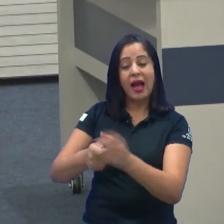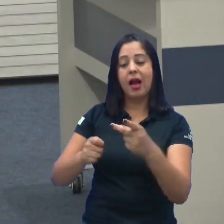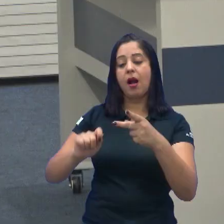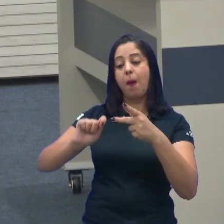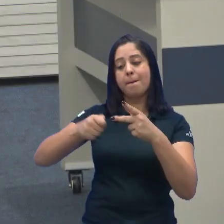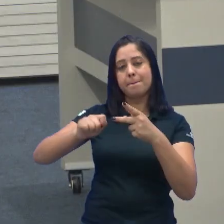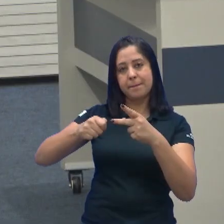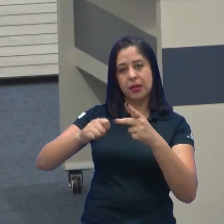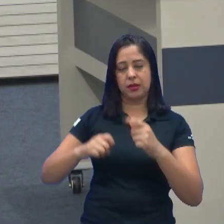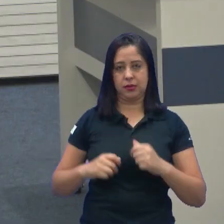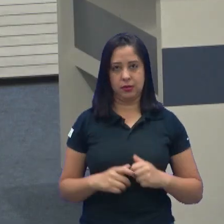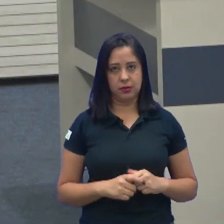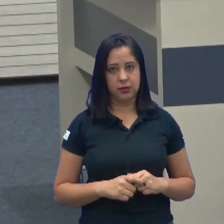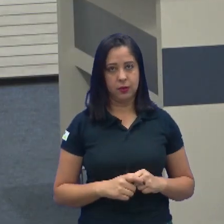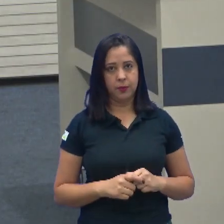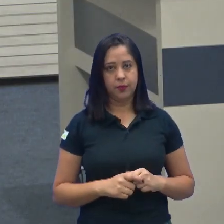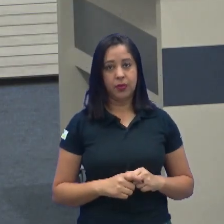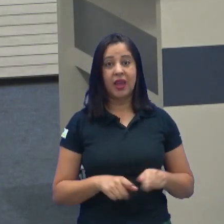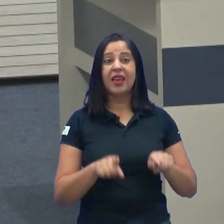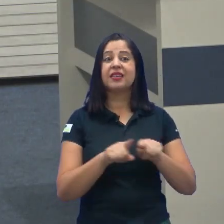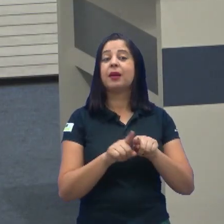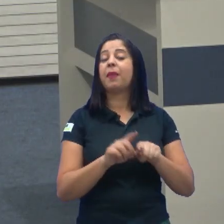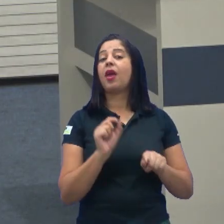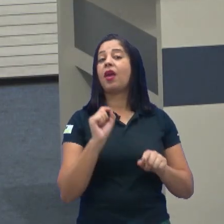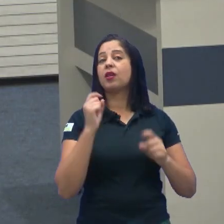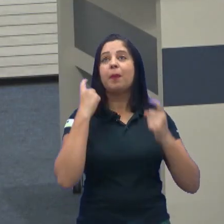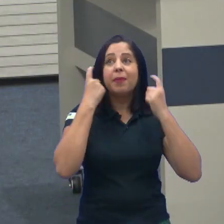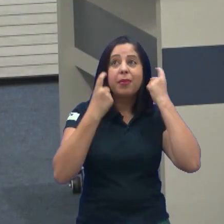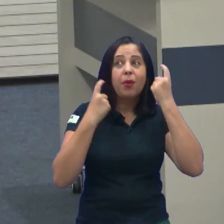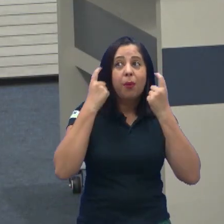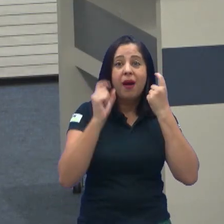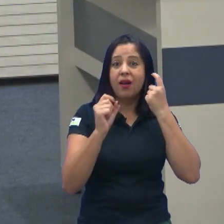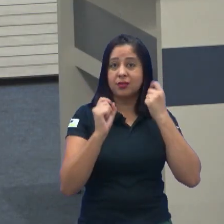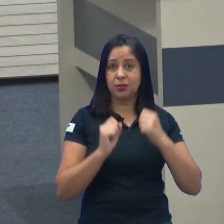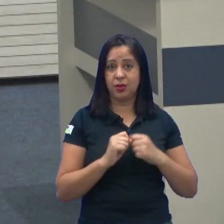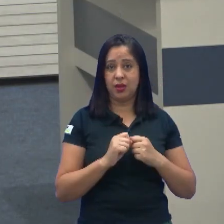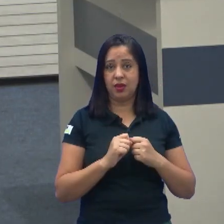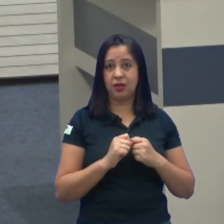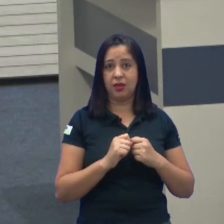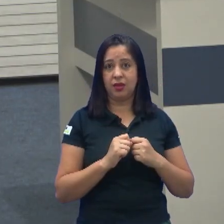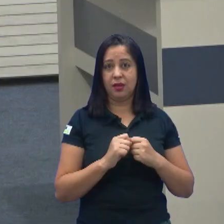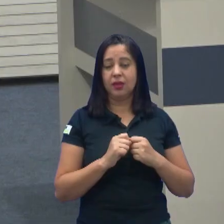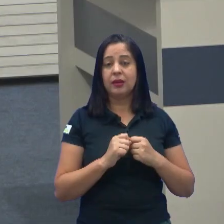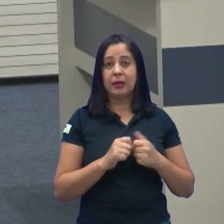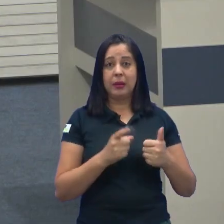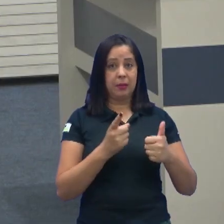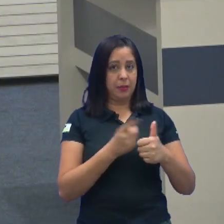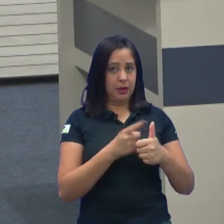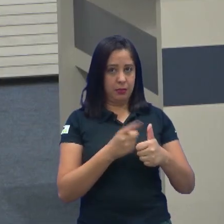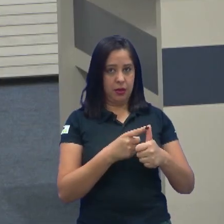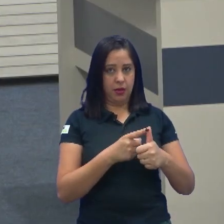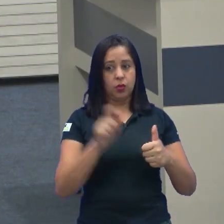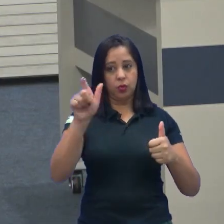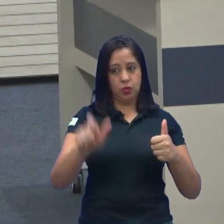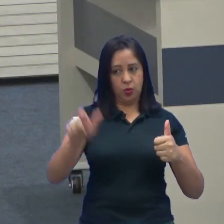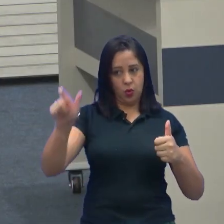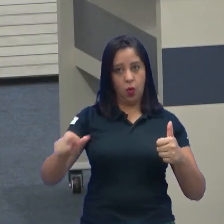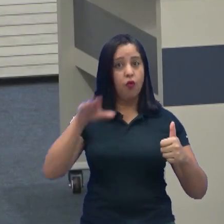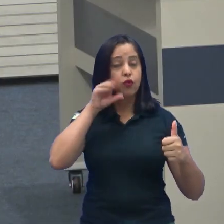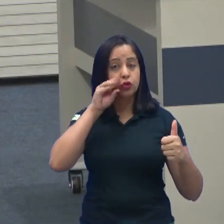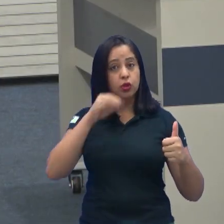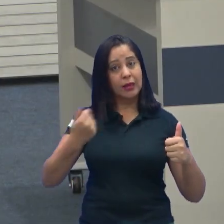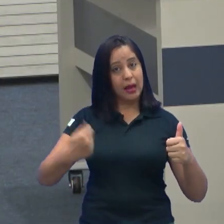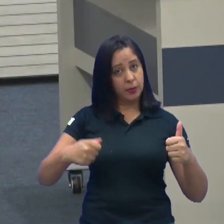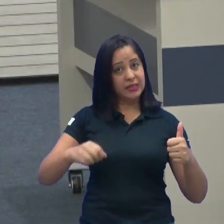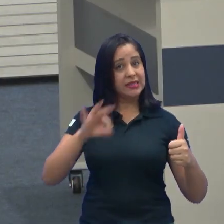outra preocupação é o final do ano, né, porque esses primeiro que eles têm que receber o final do ano. E